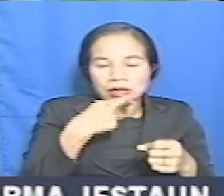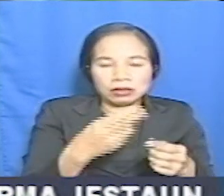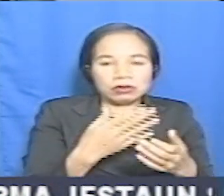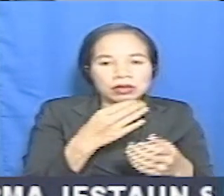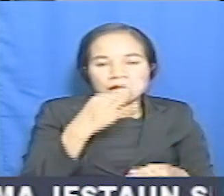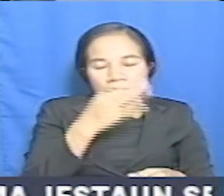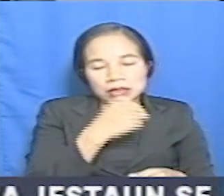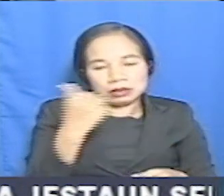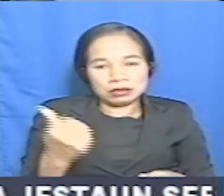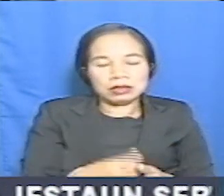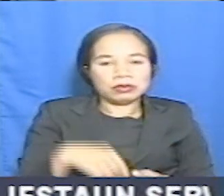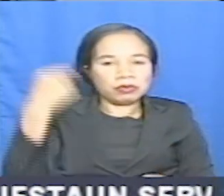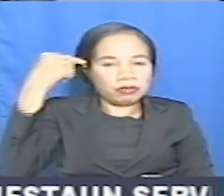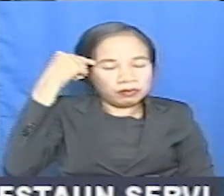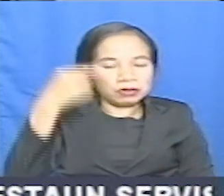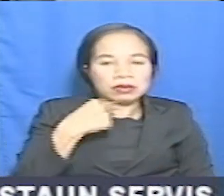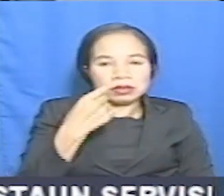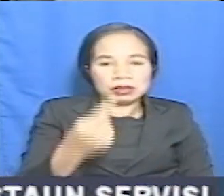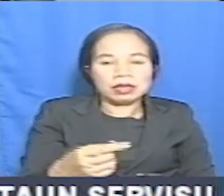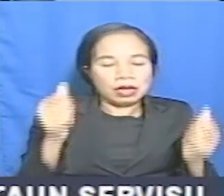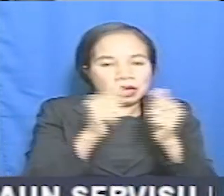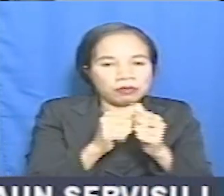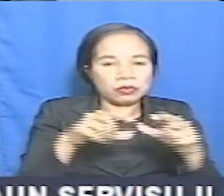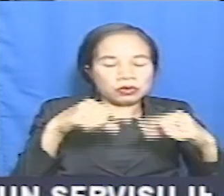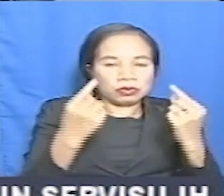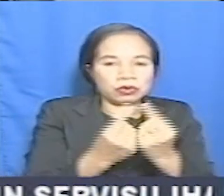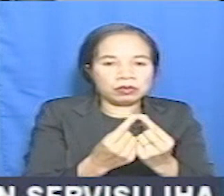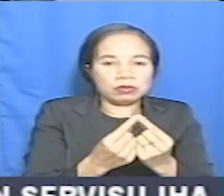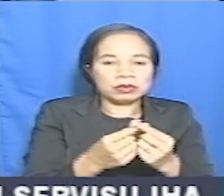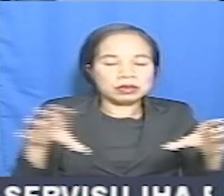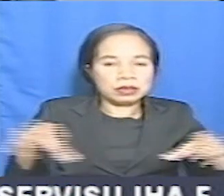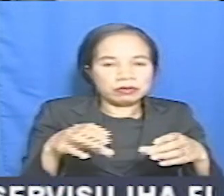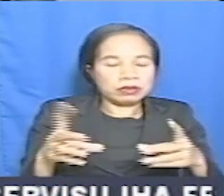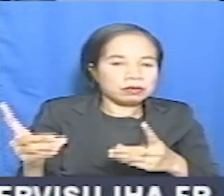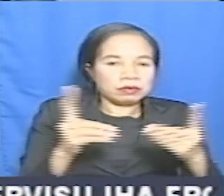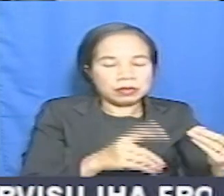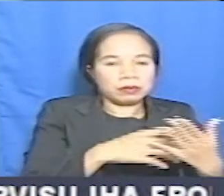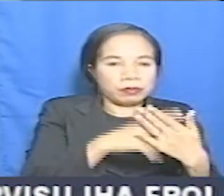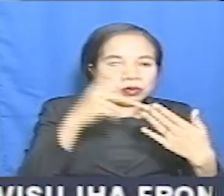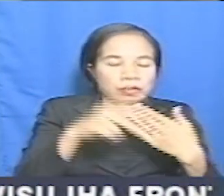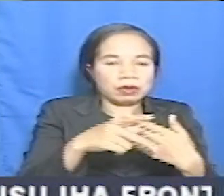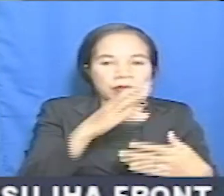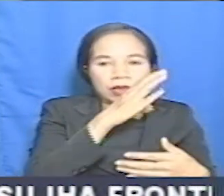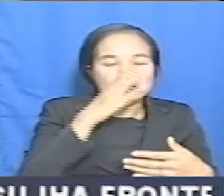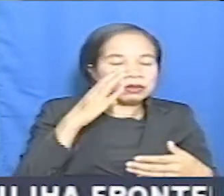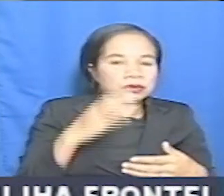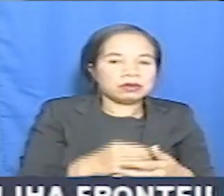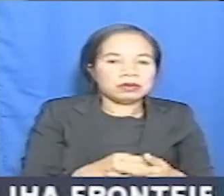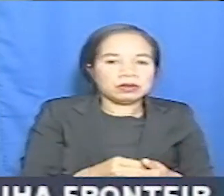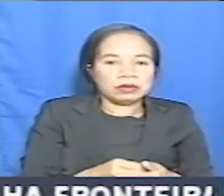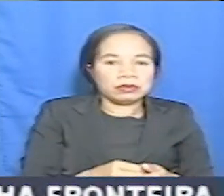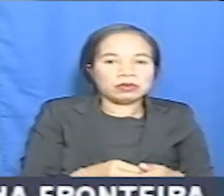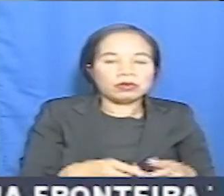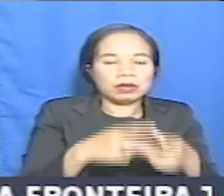Seluk. Governante ne declara, Hamutu co equipa se esforço implementa programa Agricultura Nian, to